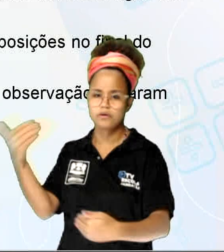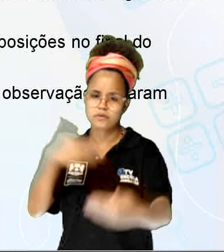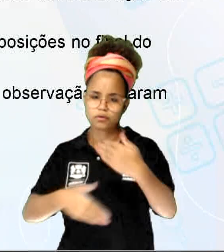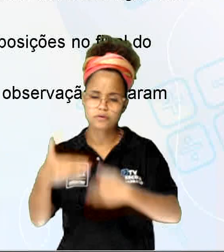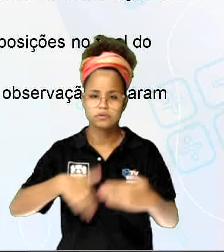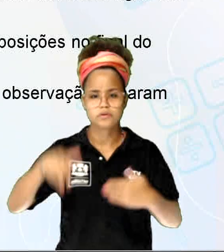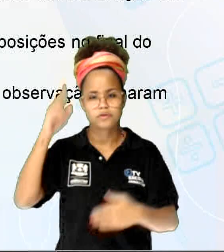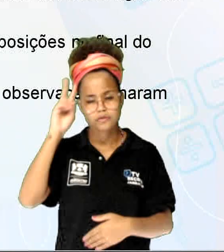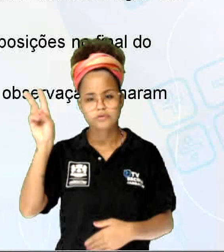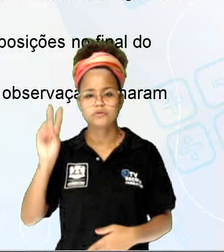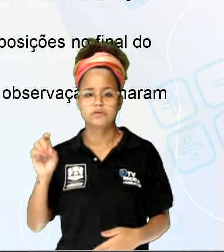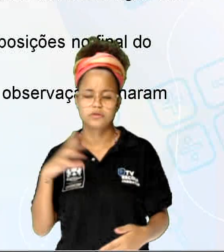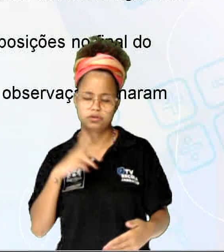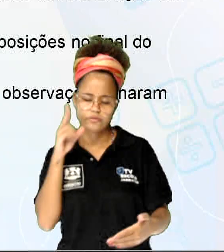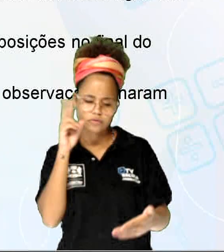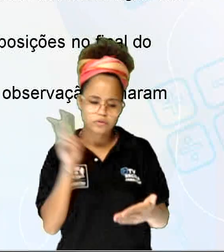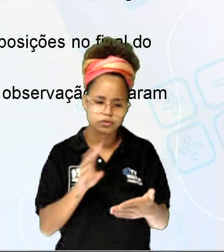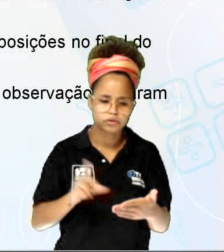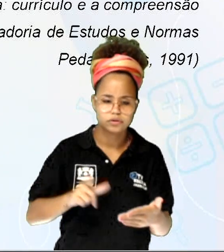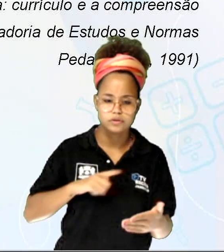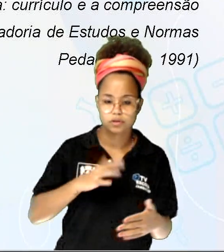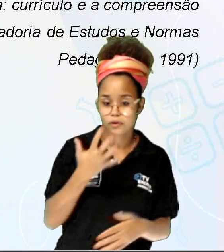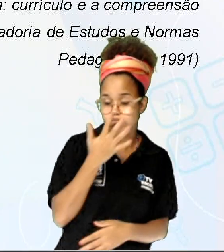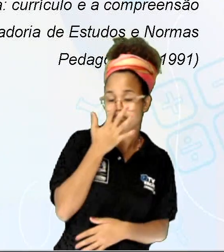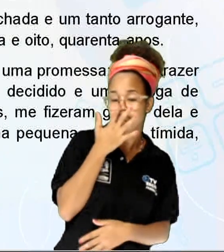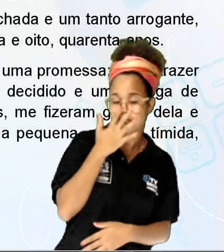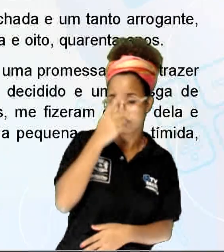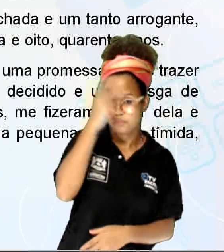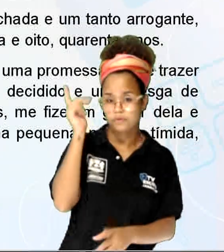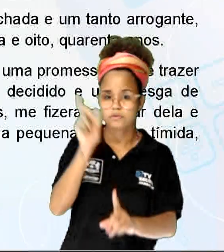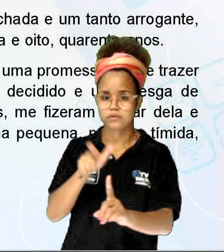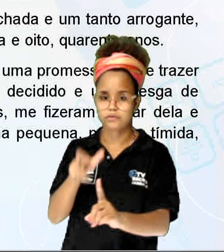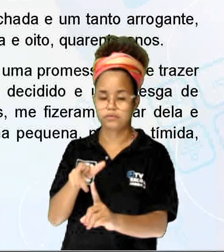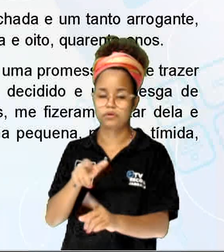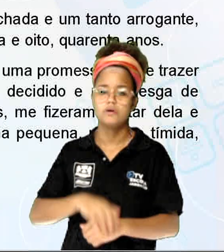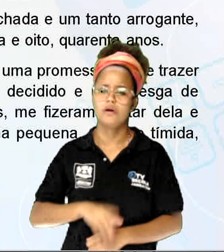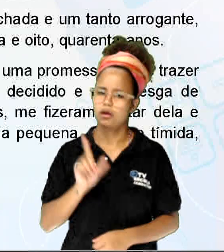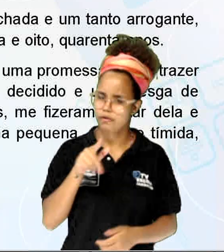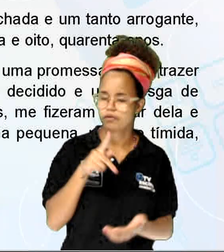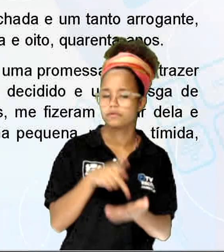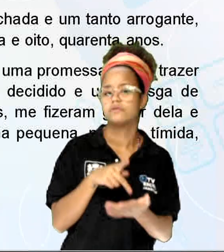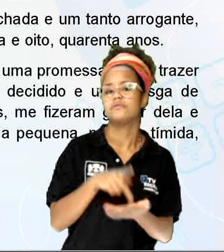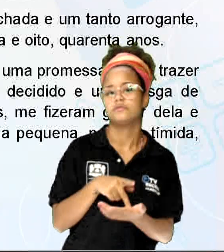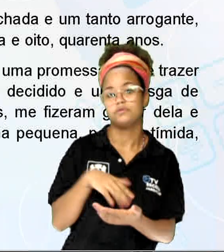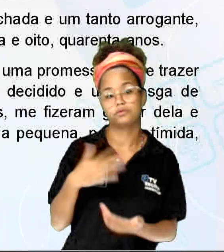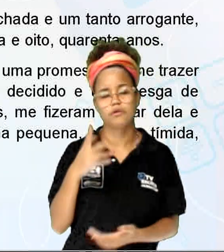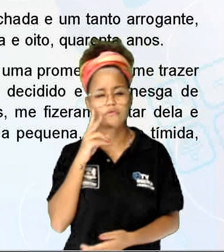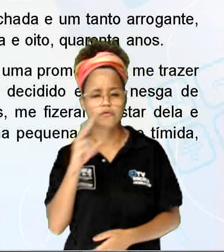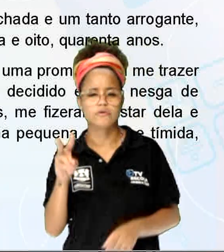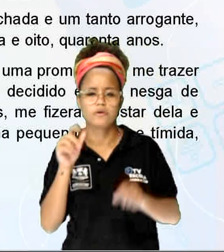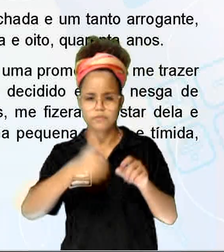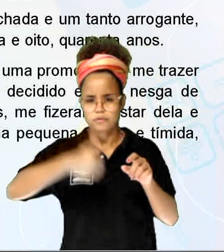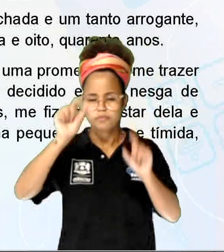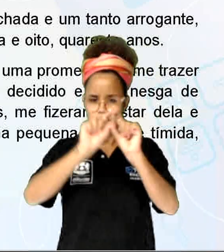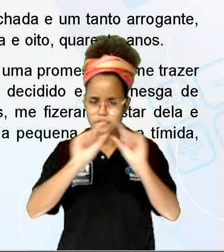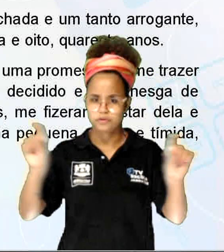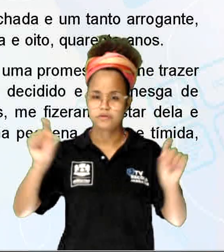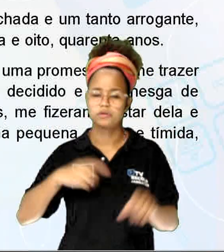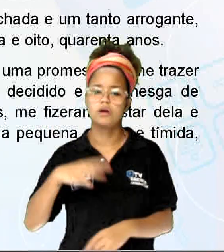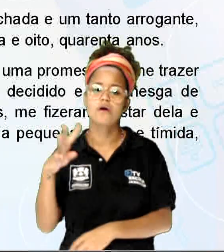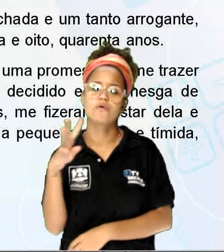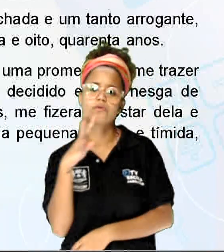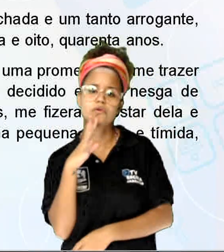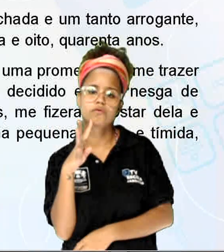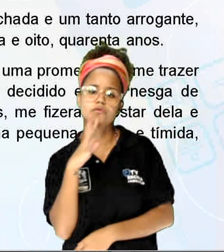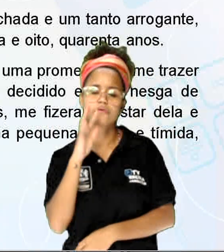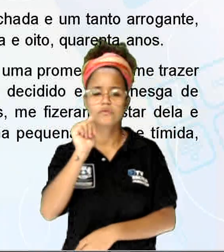surpreende o leitor ao demonstrar admiração pela protagonista. Isso é verdadeiro, pessoal. Olha só, a primeira linha da história.